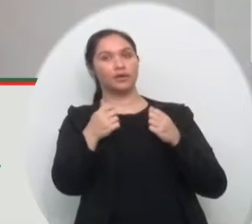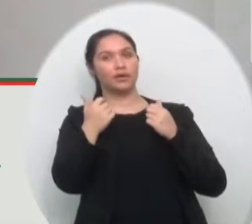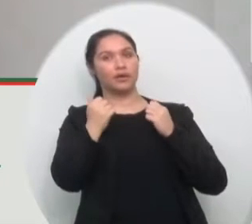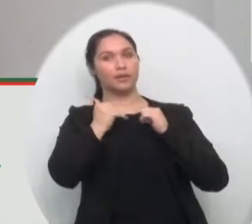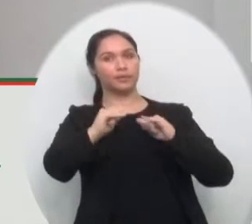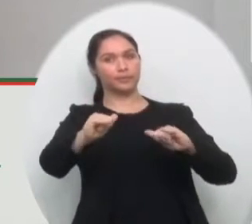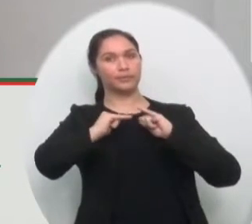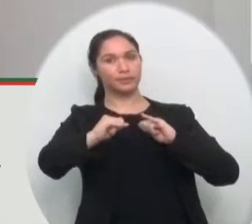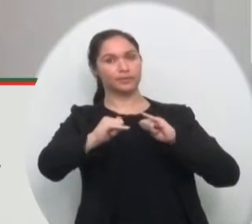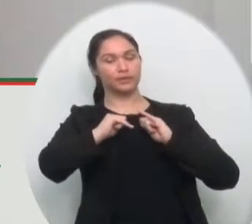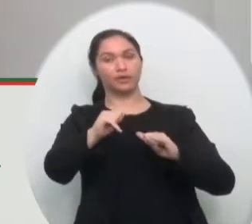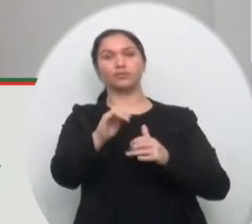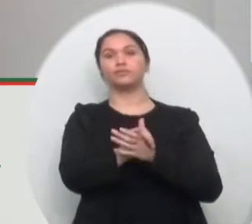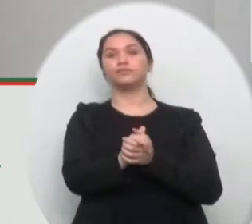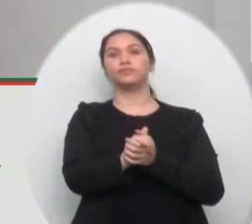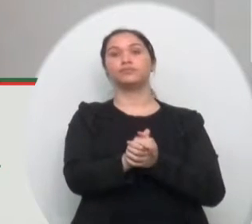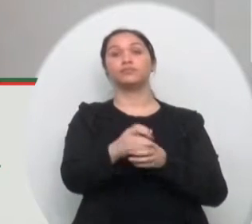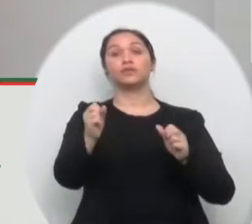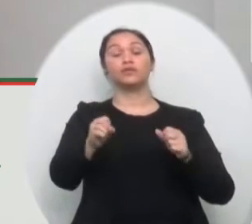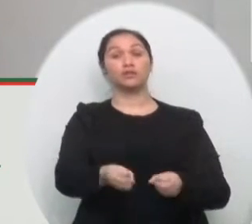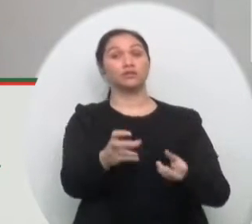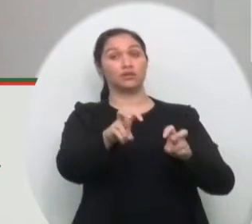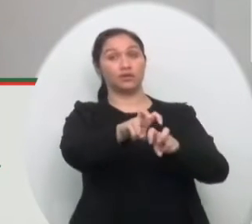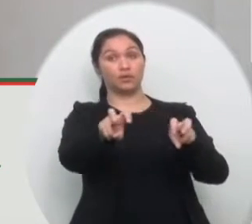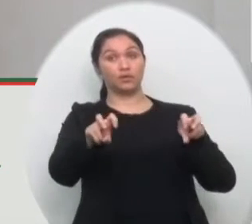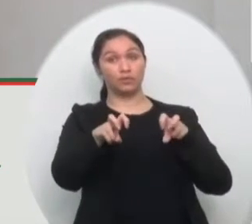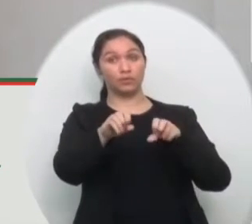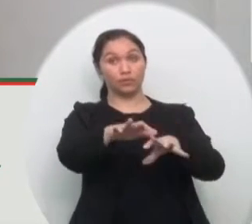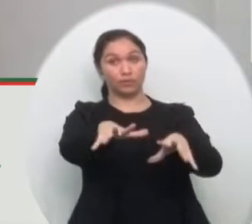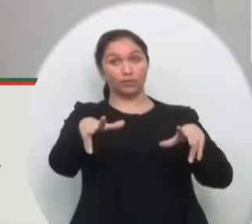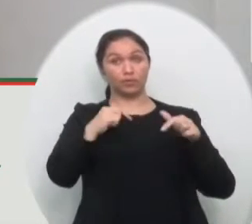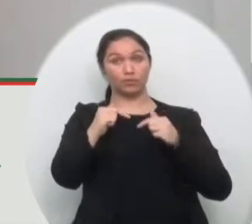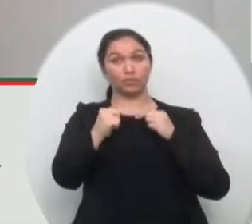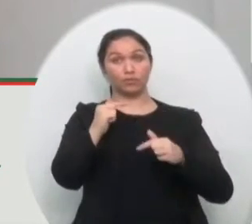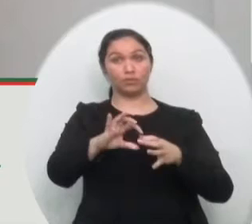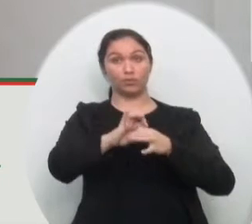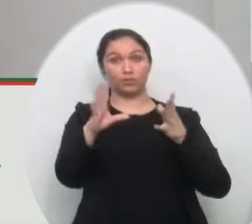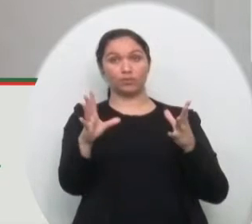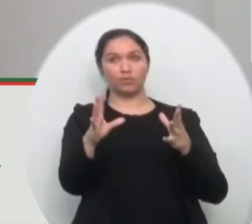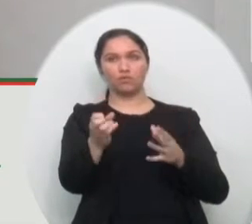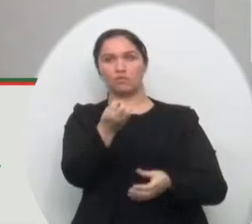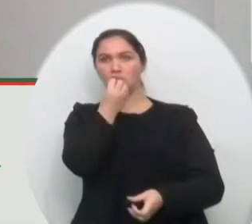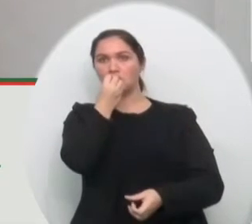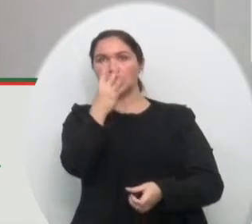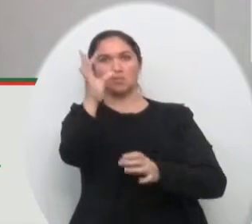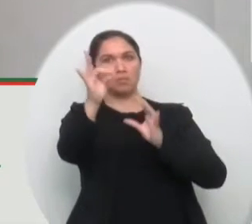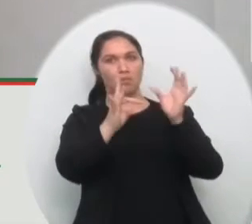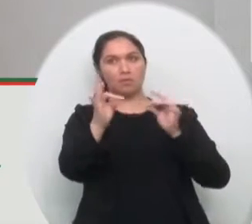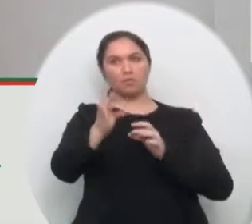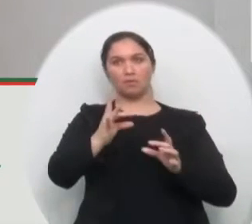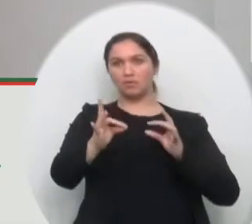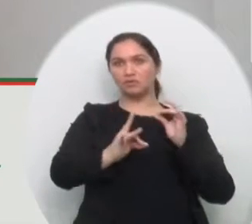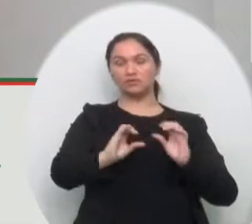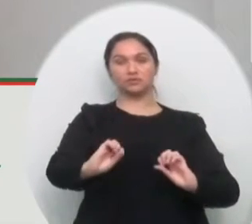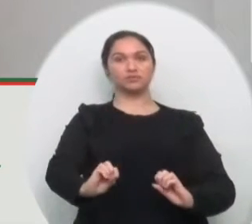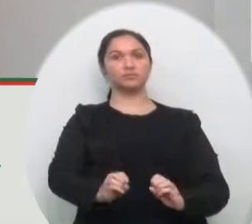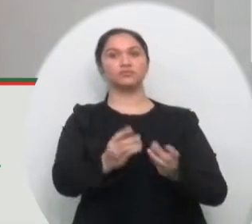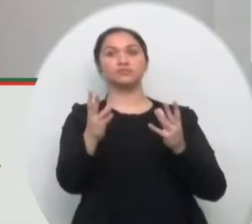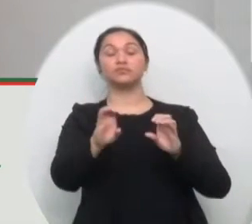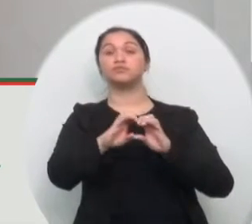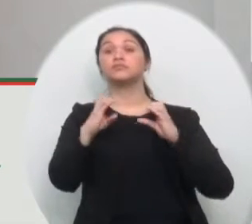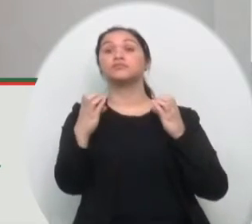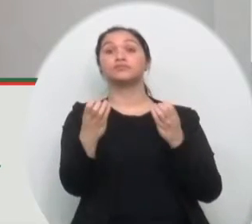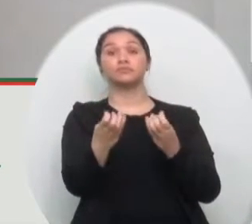Radar. A audiência pública no bairro Pio Correia foi tão bem organizada e teve tanta repercussão que provocou reações. Algumas